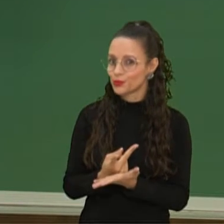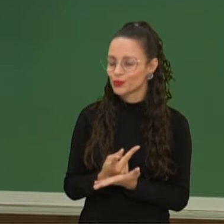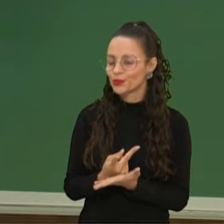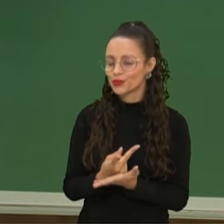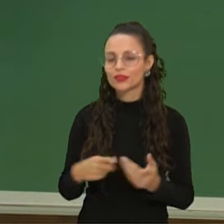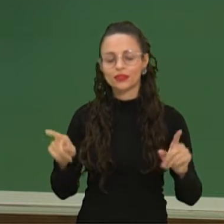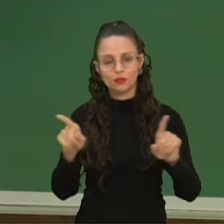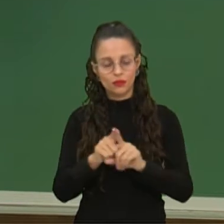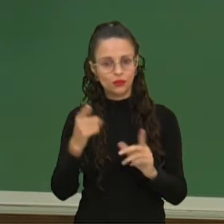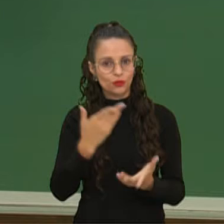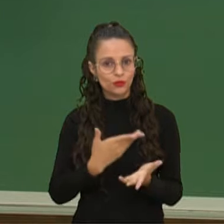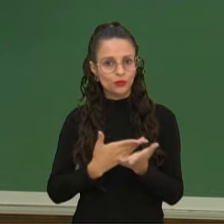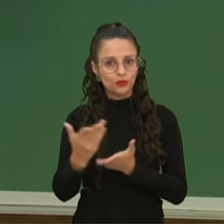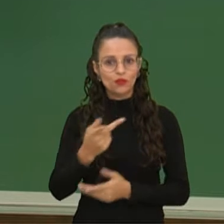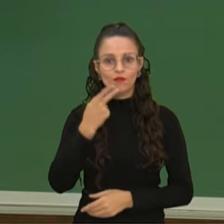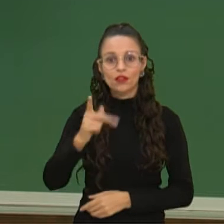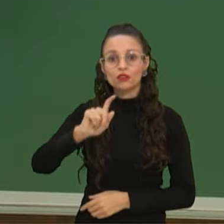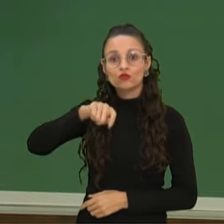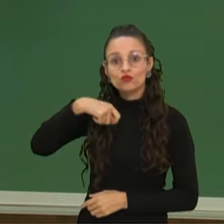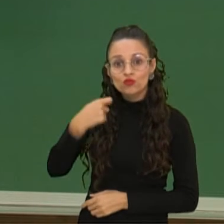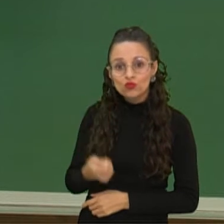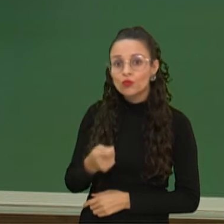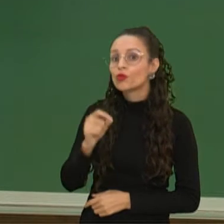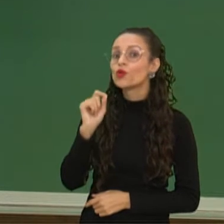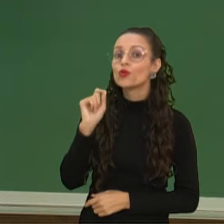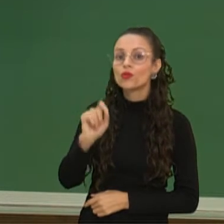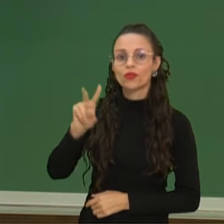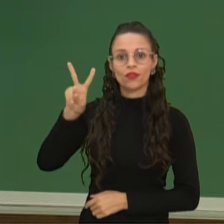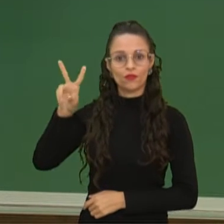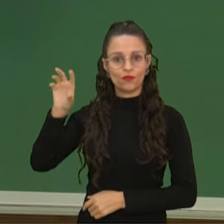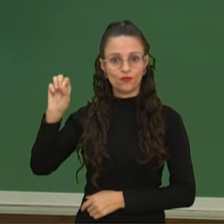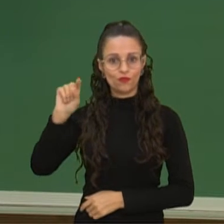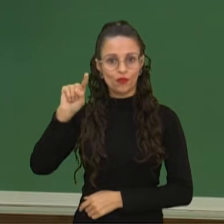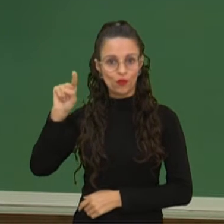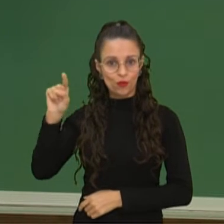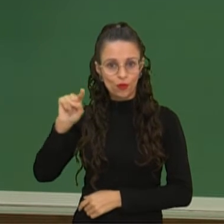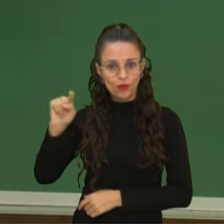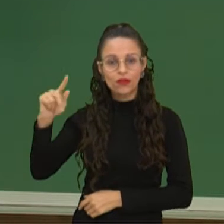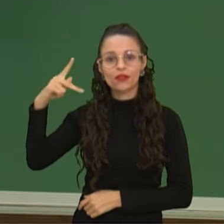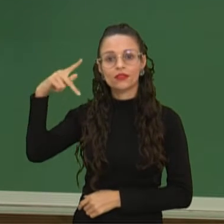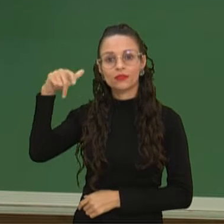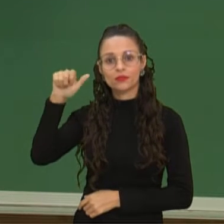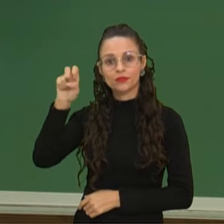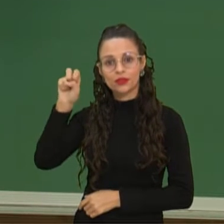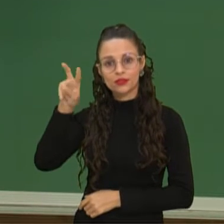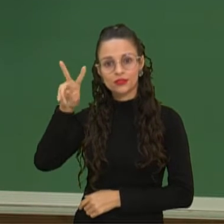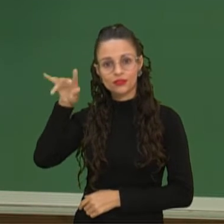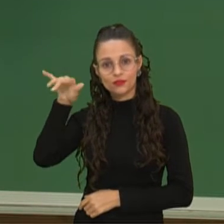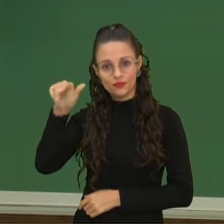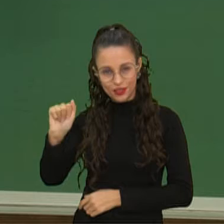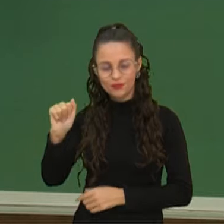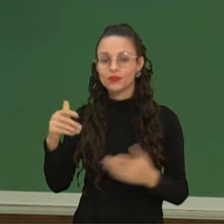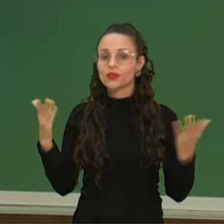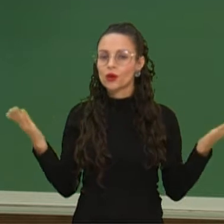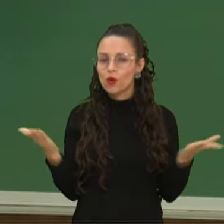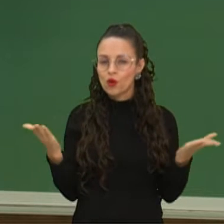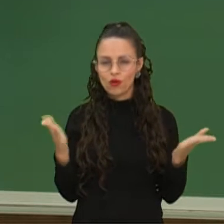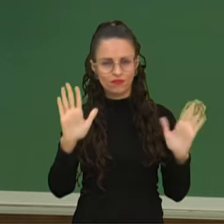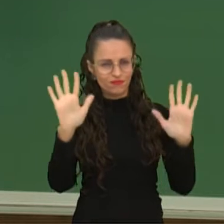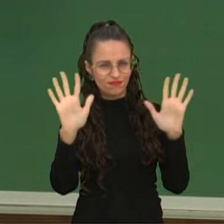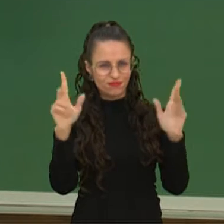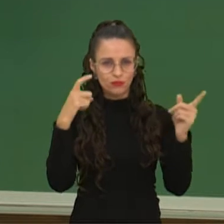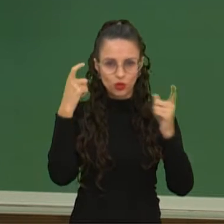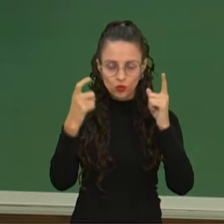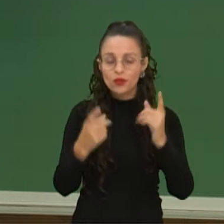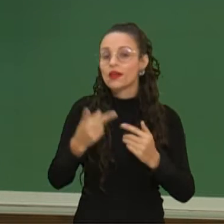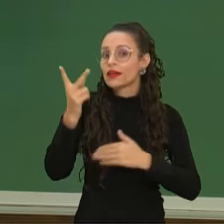gente começou a falar sobre a voz passiva. Para hoje, não se preocupem, porque nós vamos continuar falando